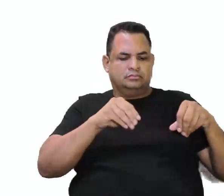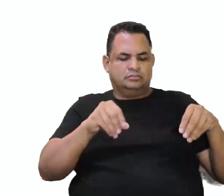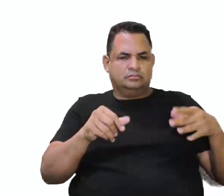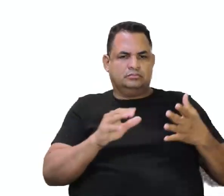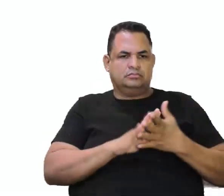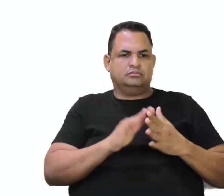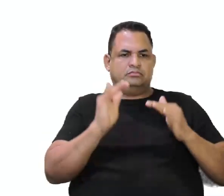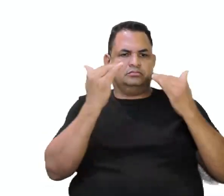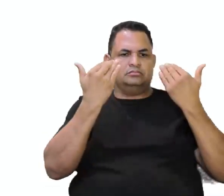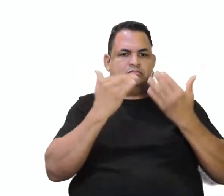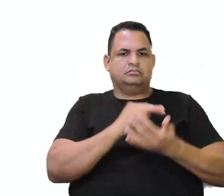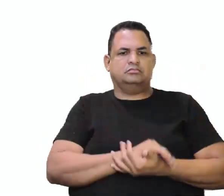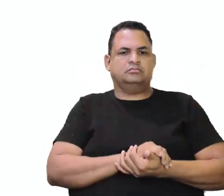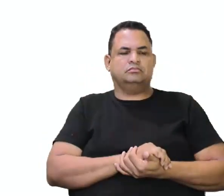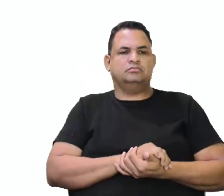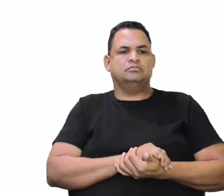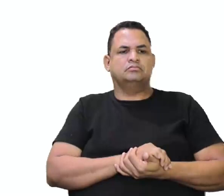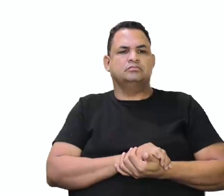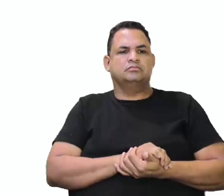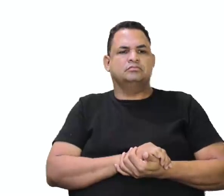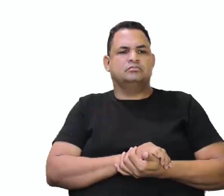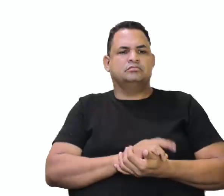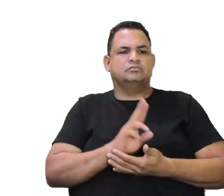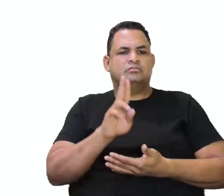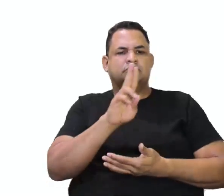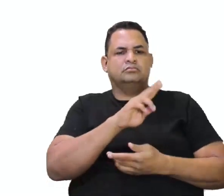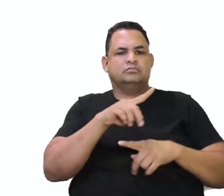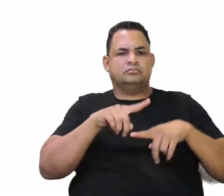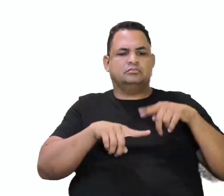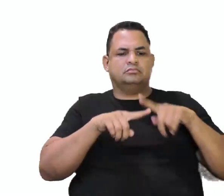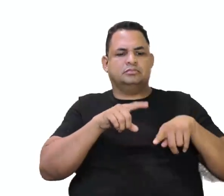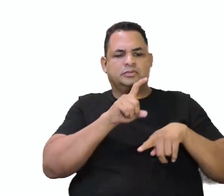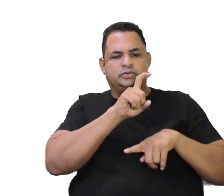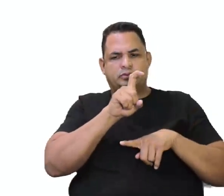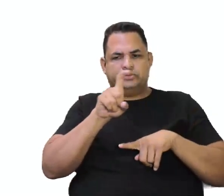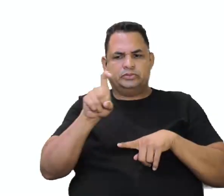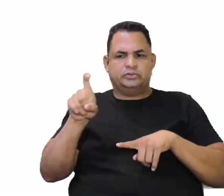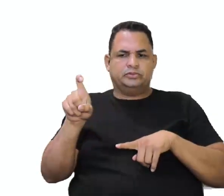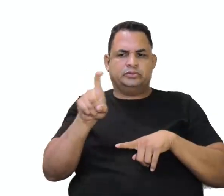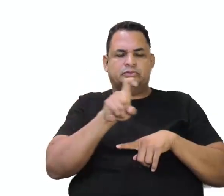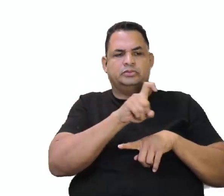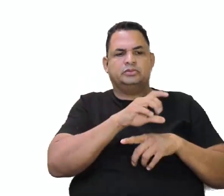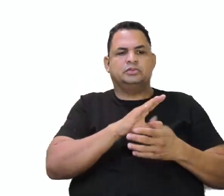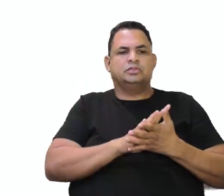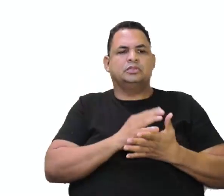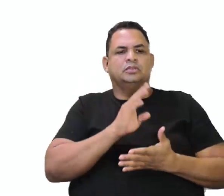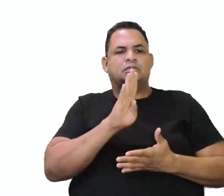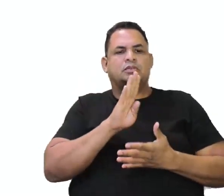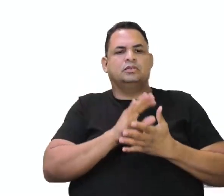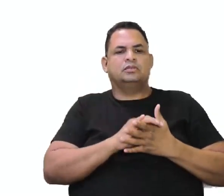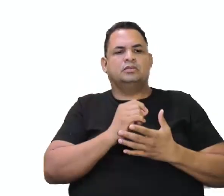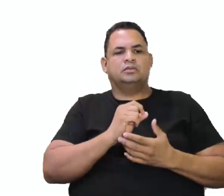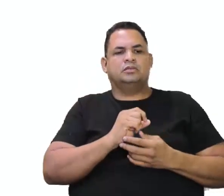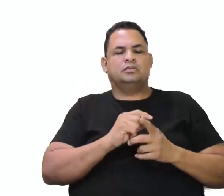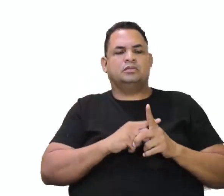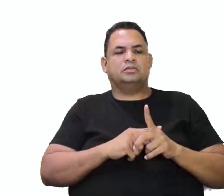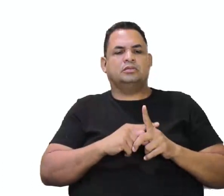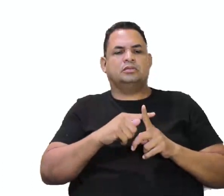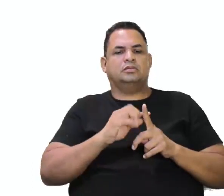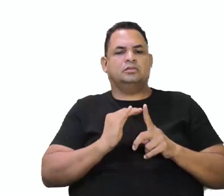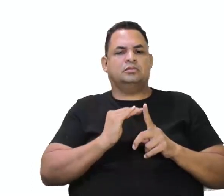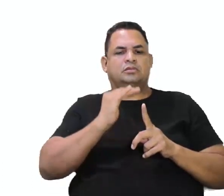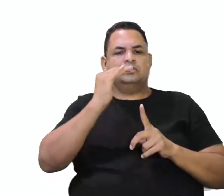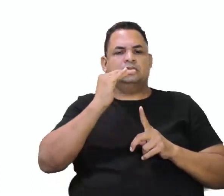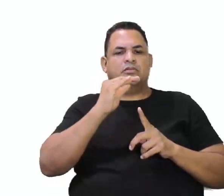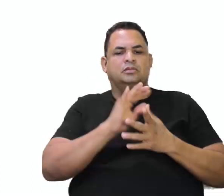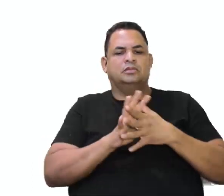solo. Preste atenção. A. Uso de produtos aerossóis. B. O aumento da